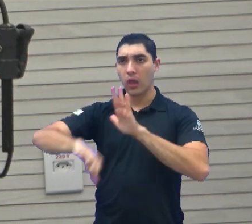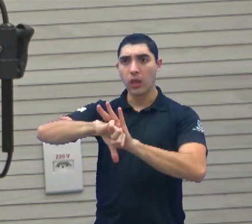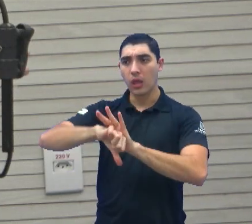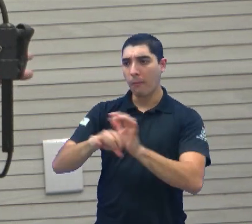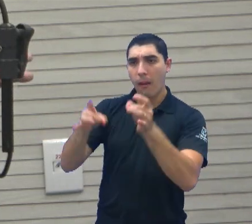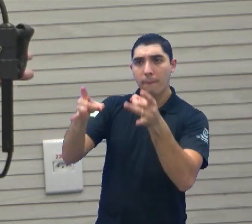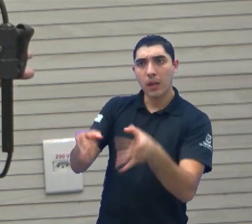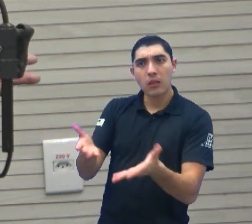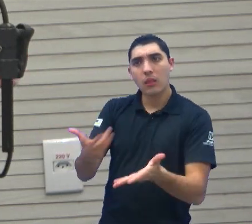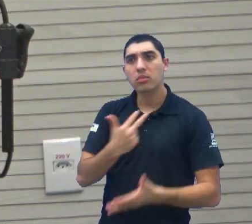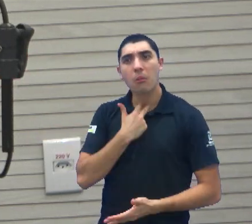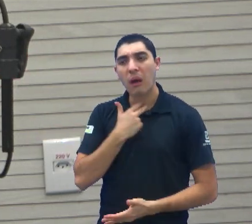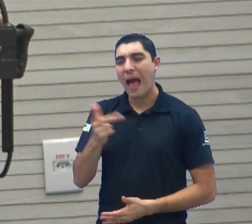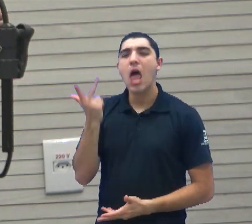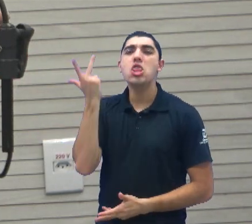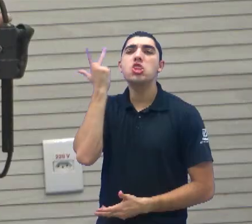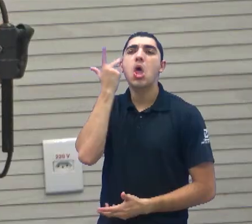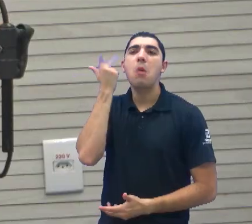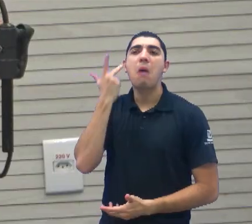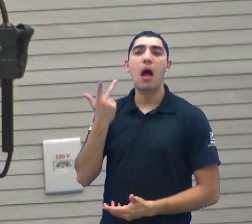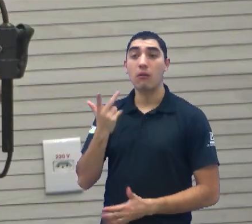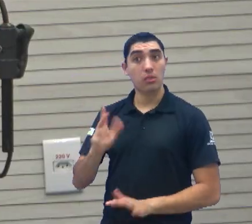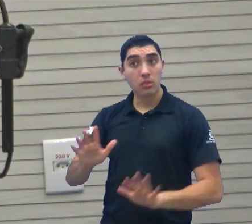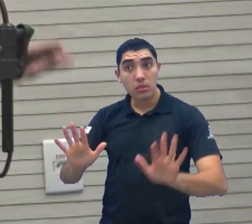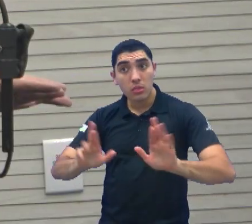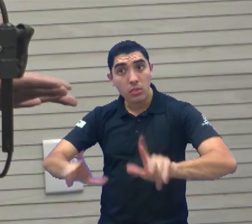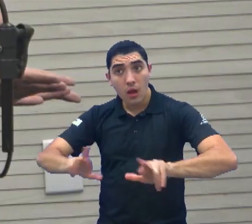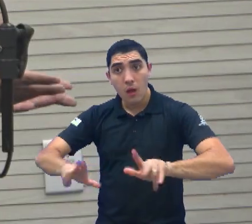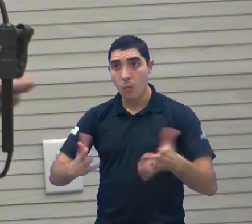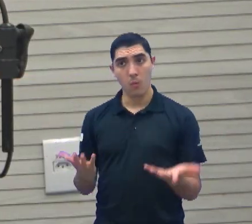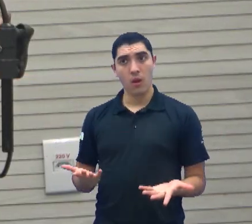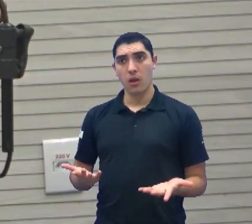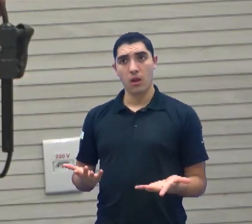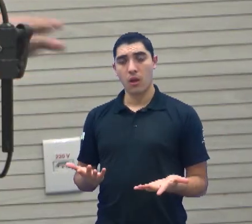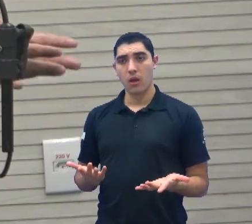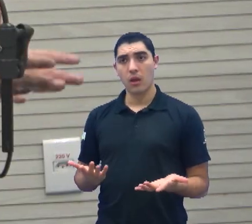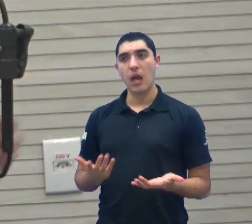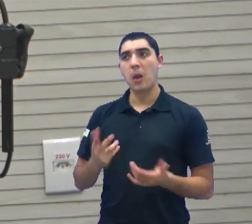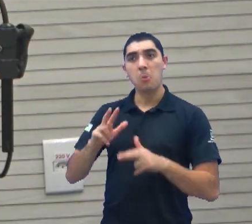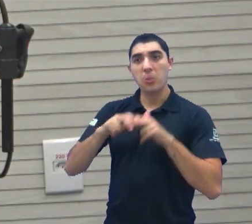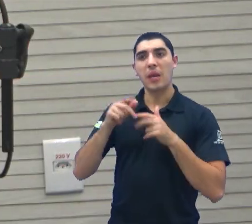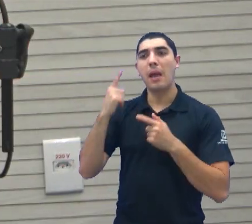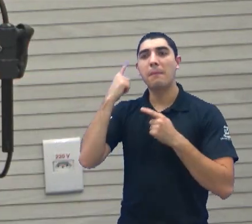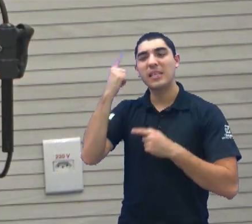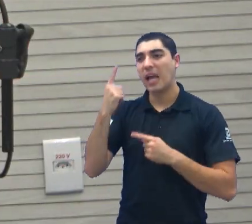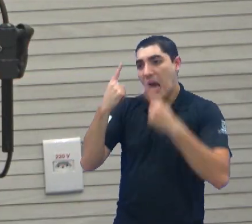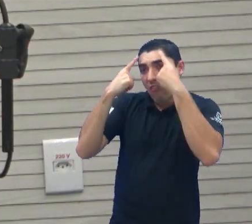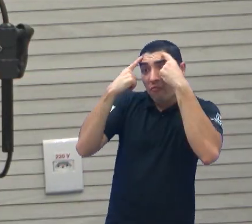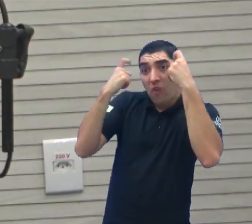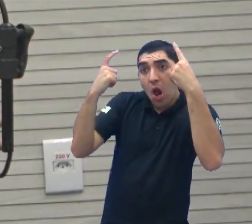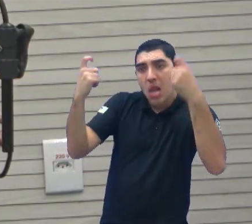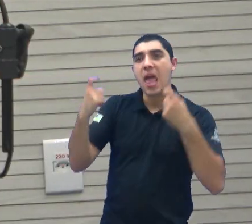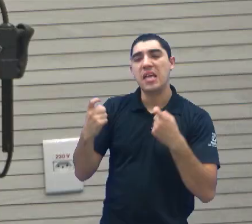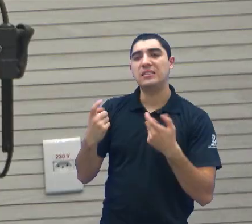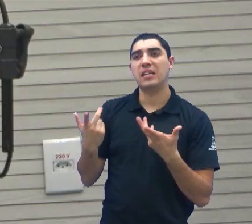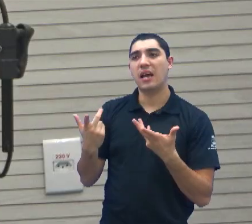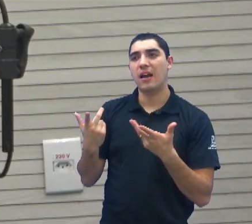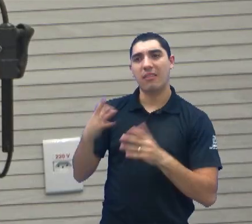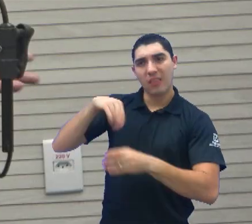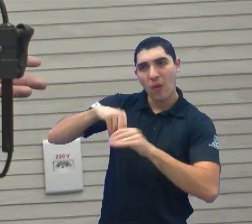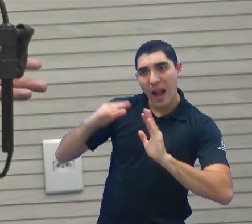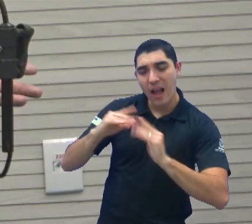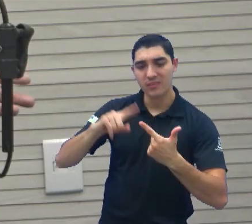é normal, assim como a gente não pode achar que é normal a violência doméstica, a erotização infantil, né,